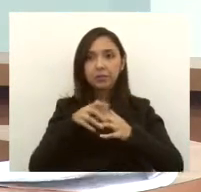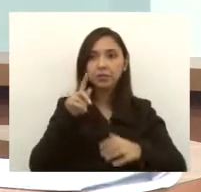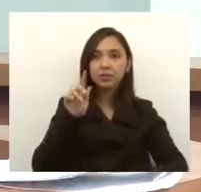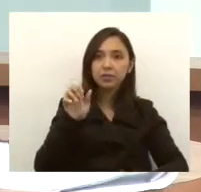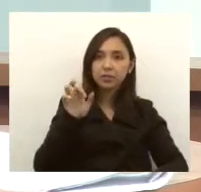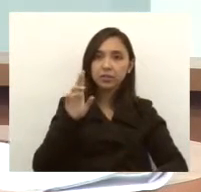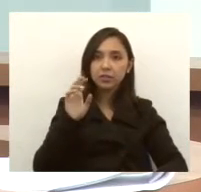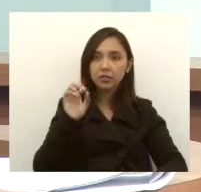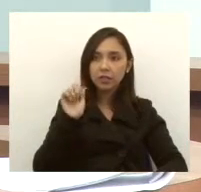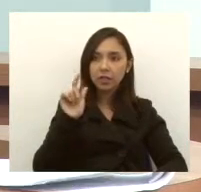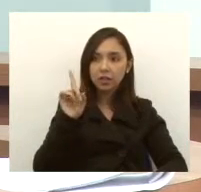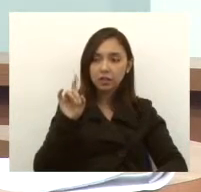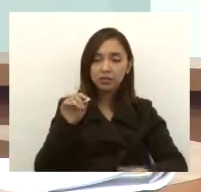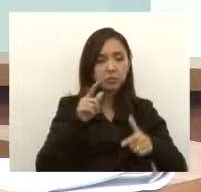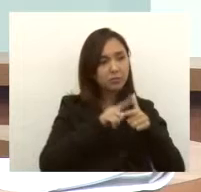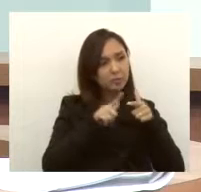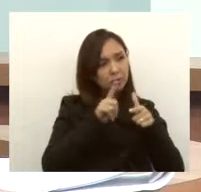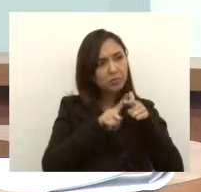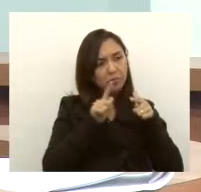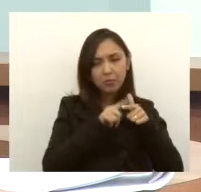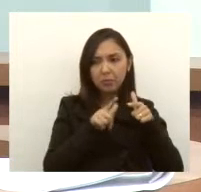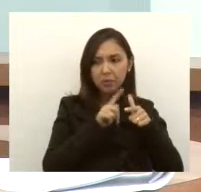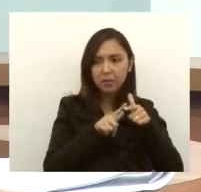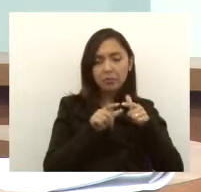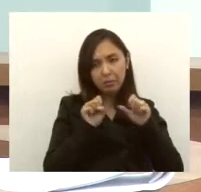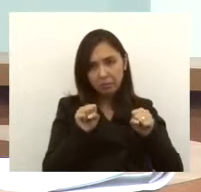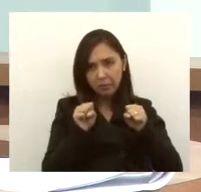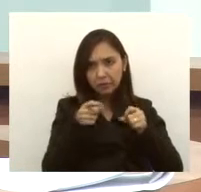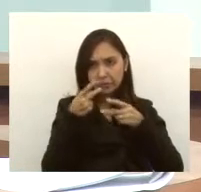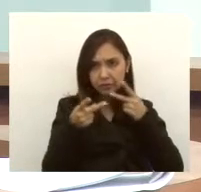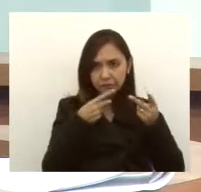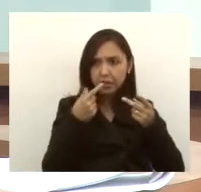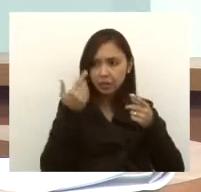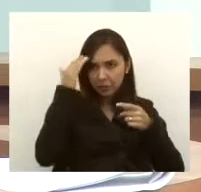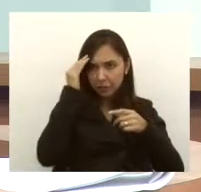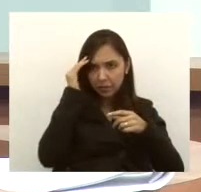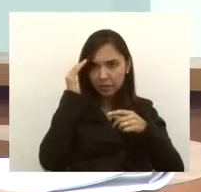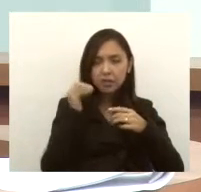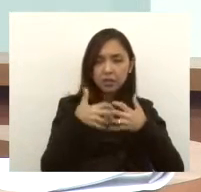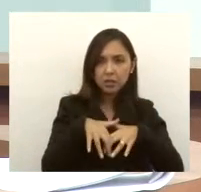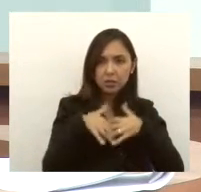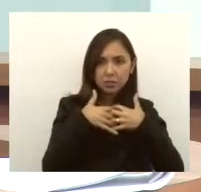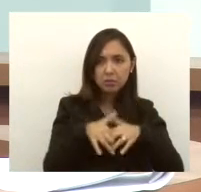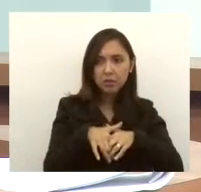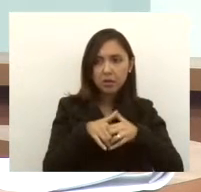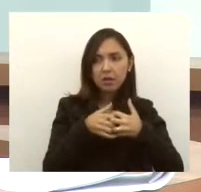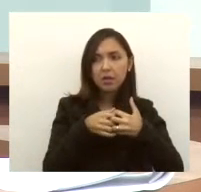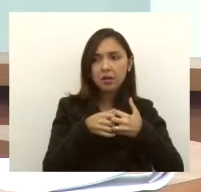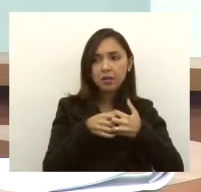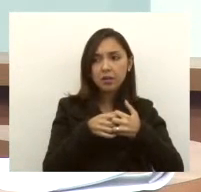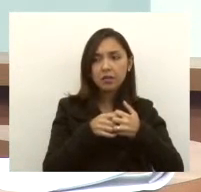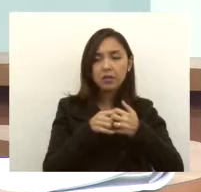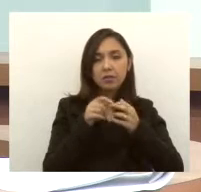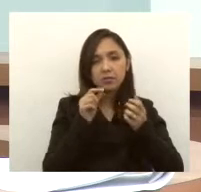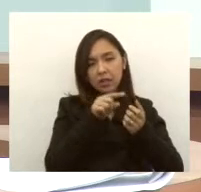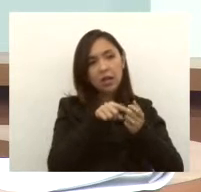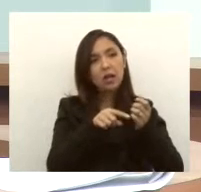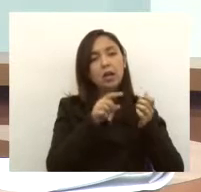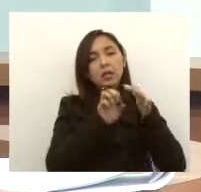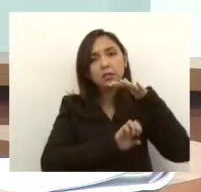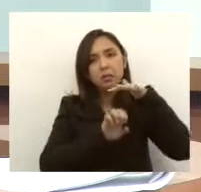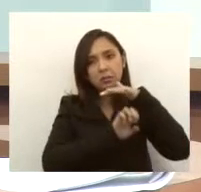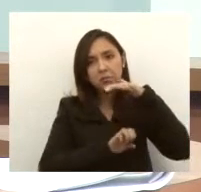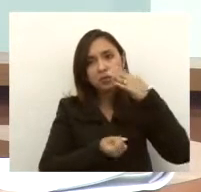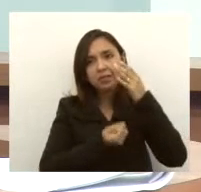falava que as máquinas estão com problema. Eu posso falar das máquinas, porque eu entendo um pouquinho de máquinas, né? A Caterpillar está com problema, né? Uma empresa que